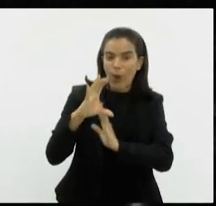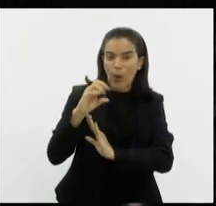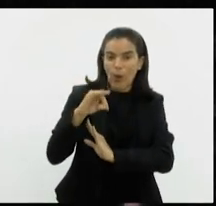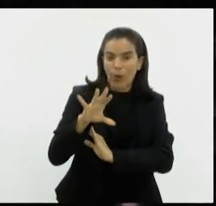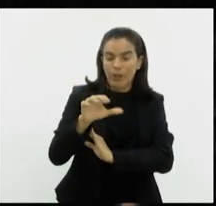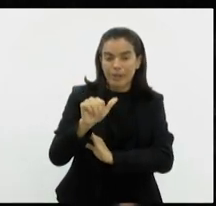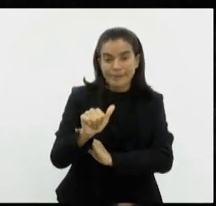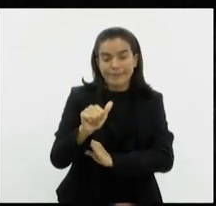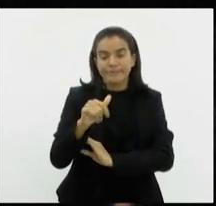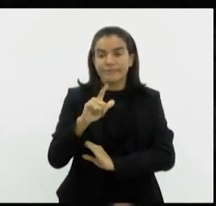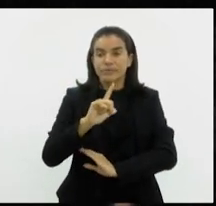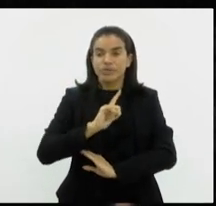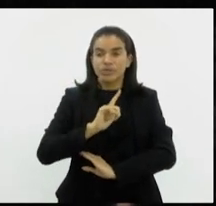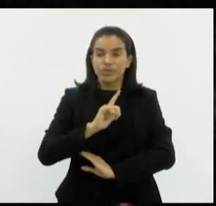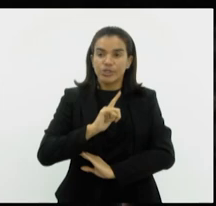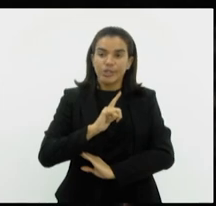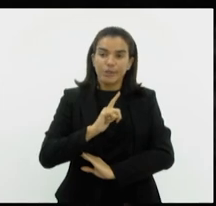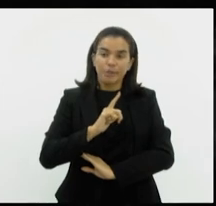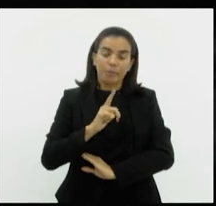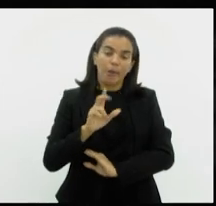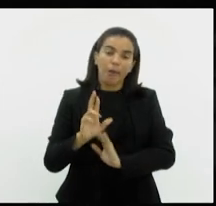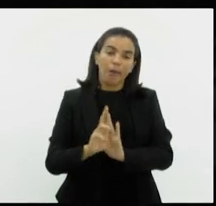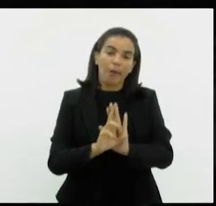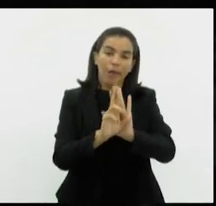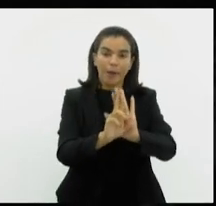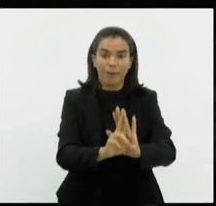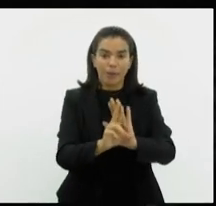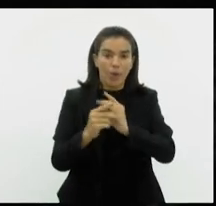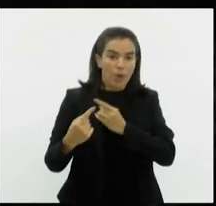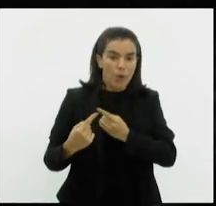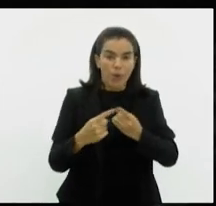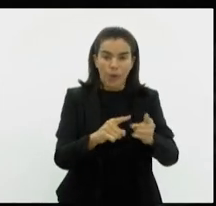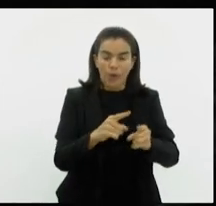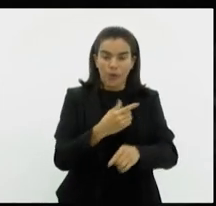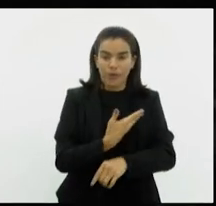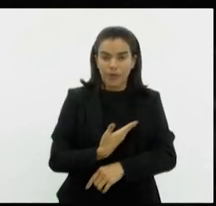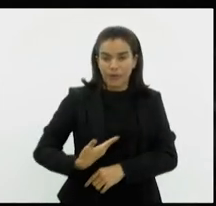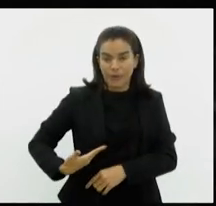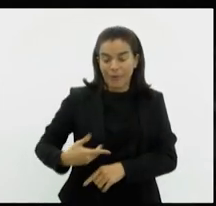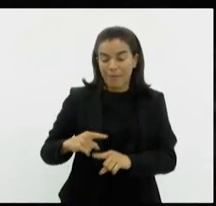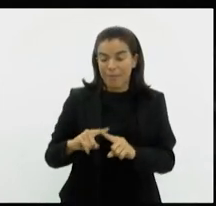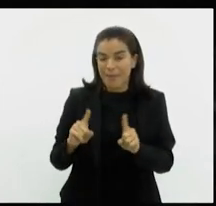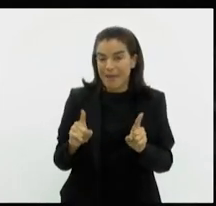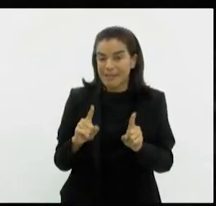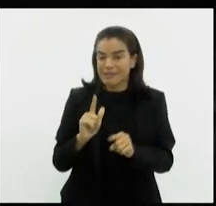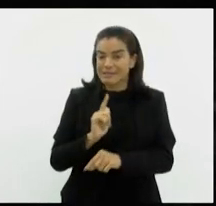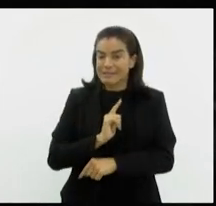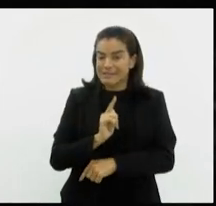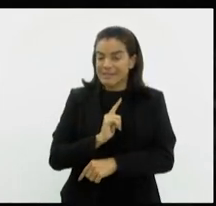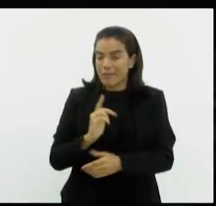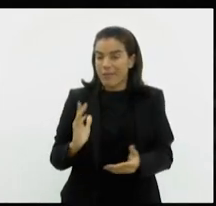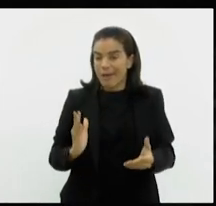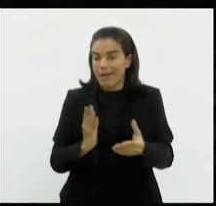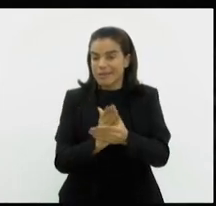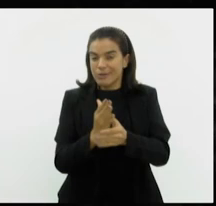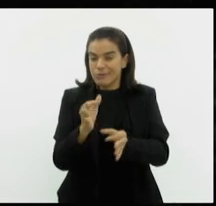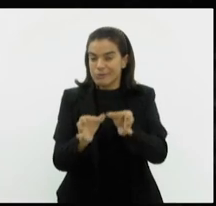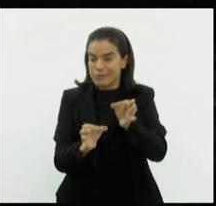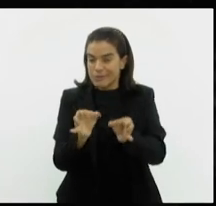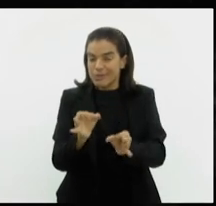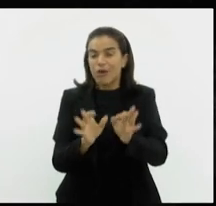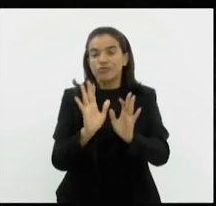tinha legitimidade para representar contra o governador mas que entretanto havia uma ação judicial em